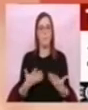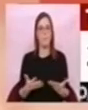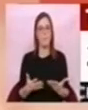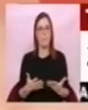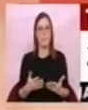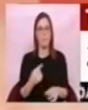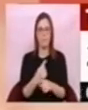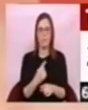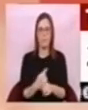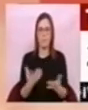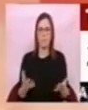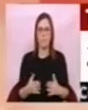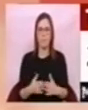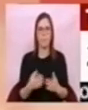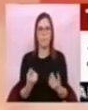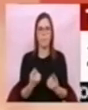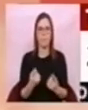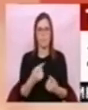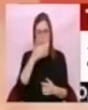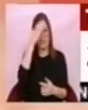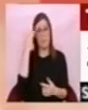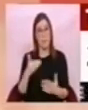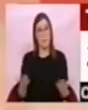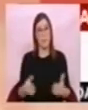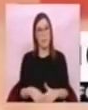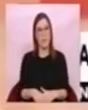estão a passar também por momentos muito difíceis.